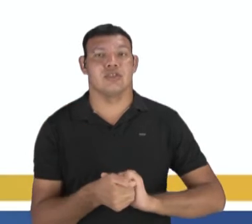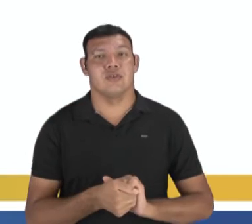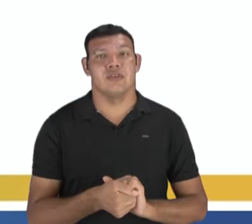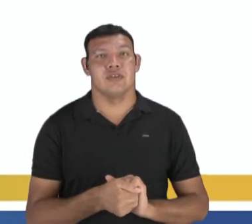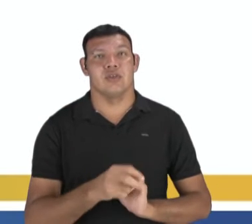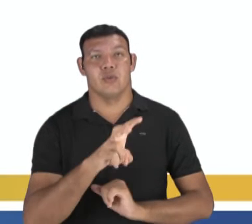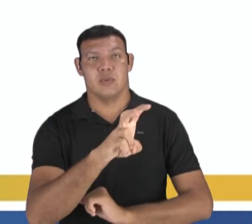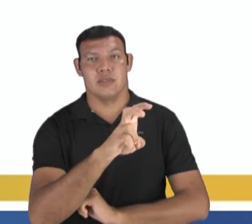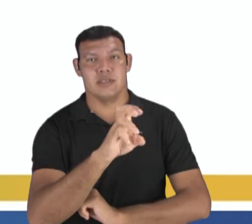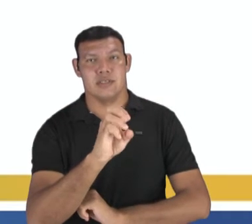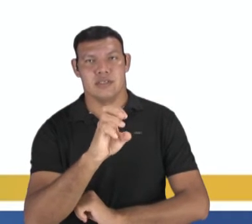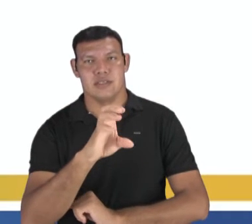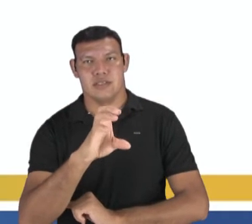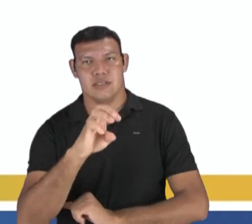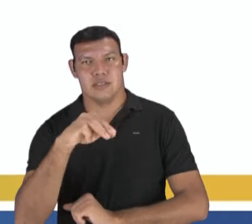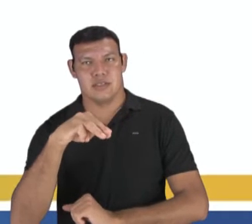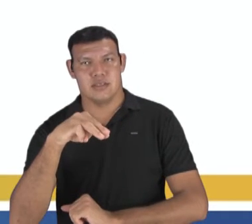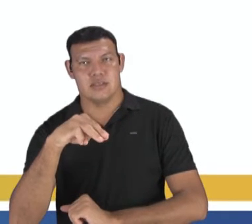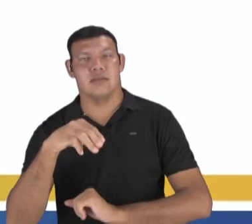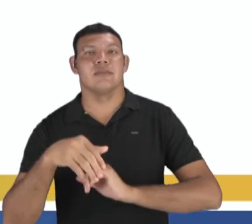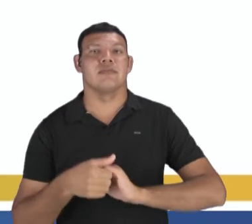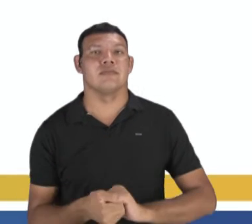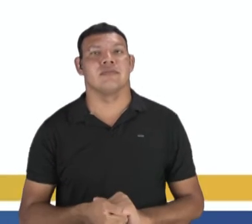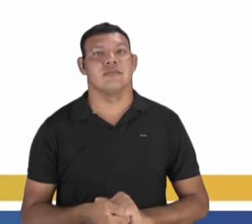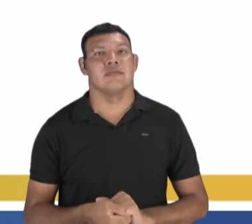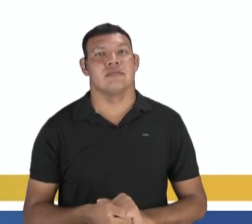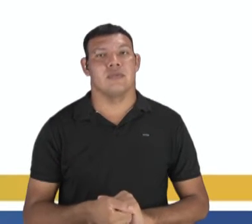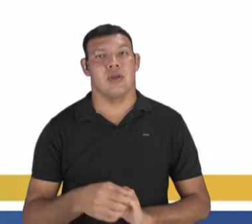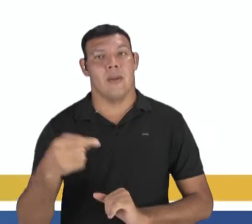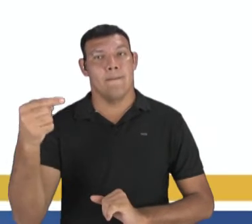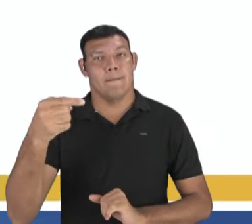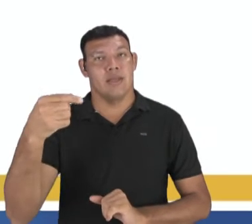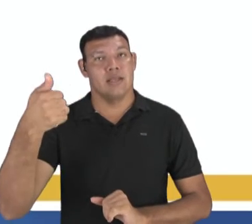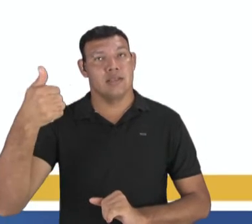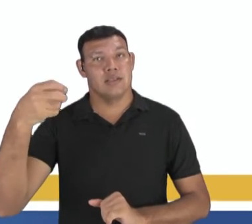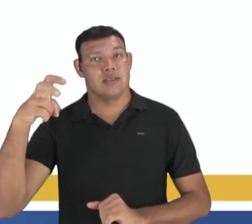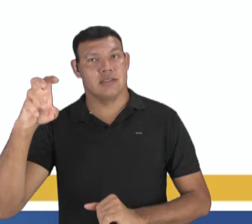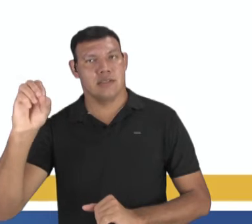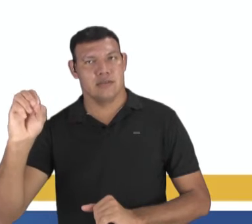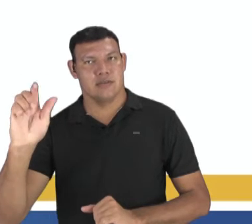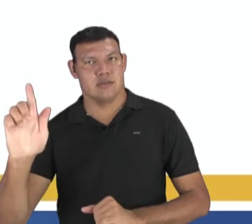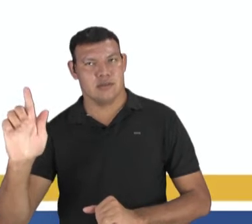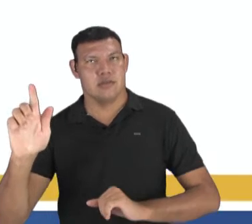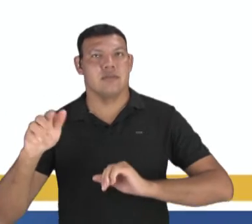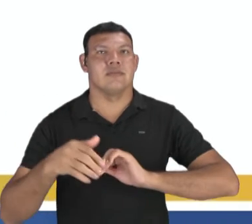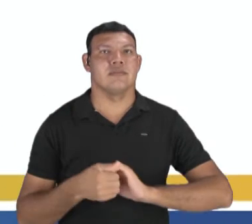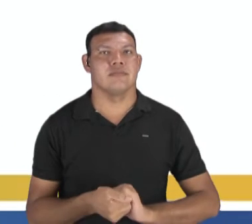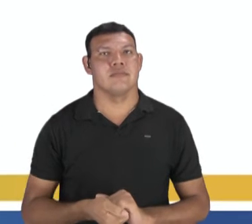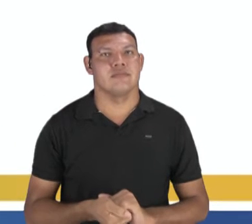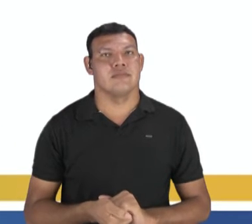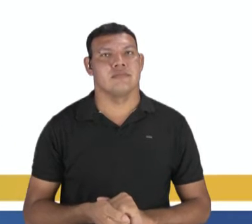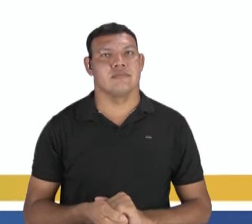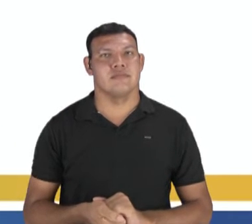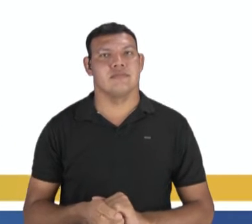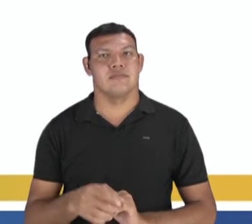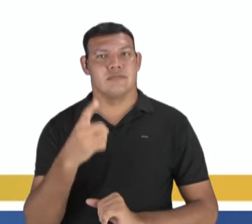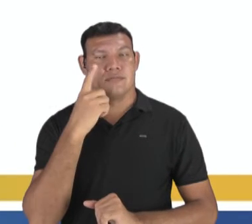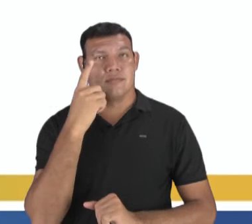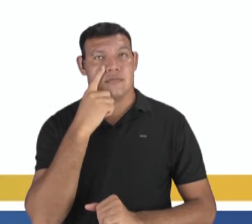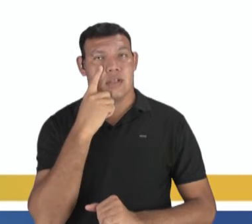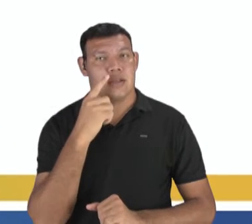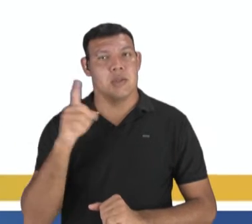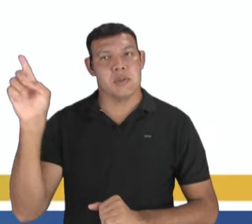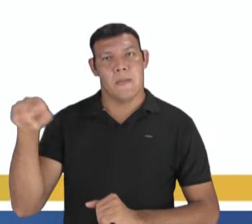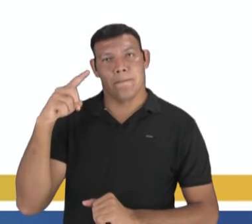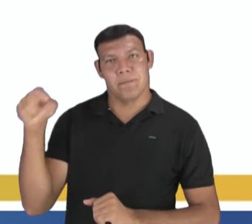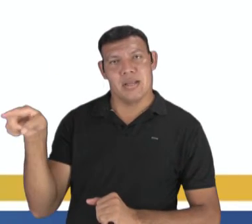que a gente descobriu? 5 centímetros por segundo. Menos M1, né, que é 150 gramas. Ó, viu como as unidades cancelam?